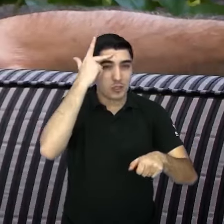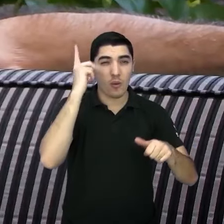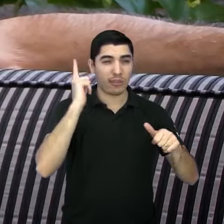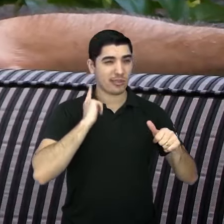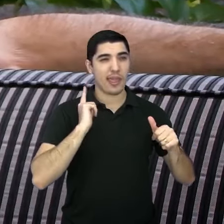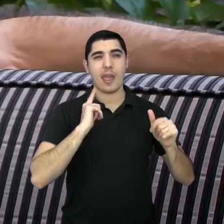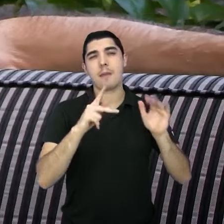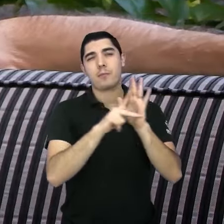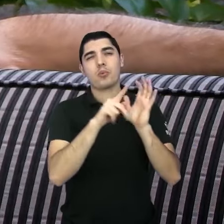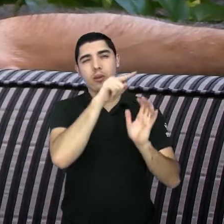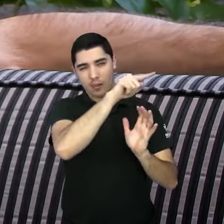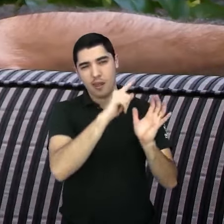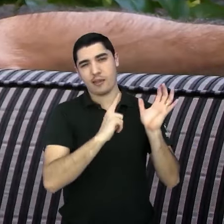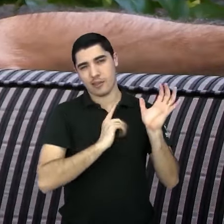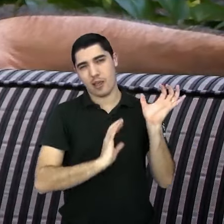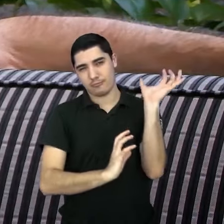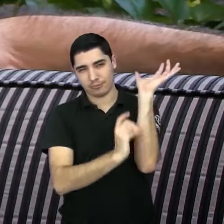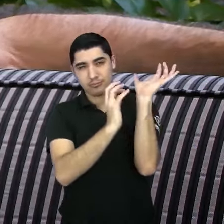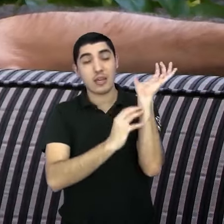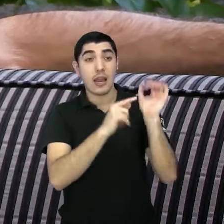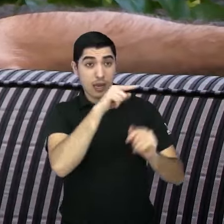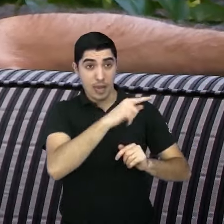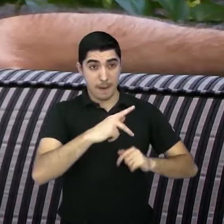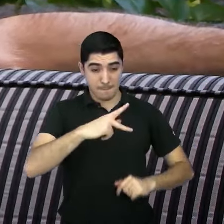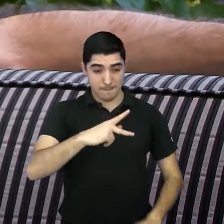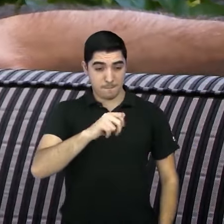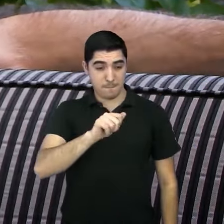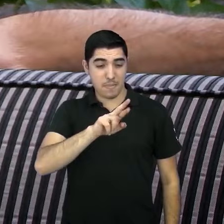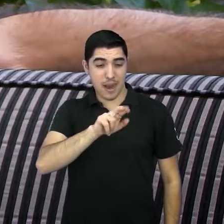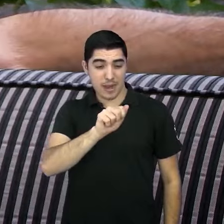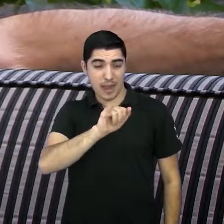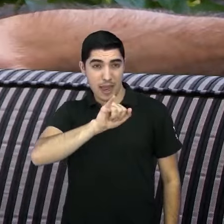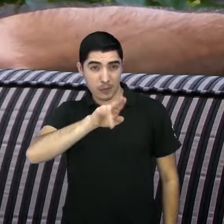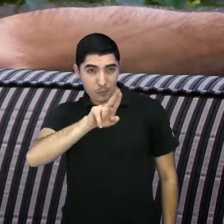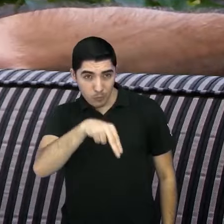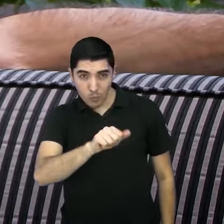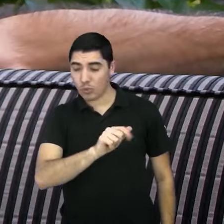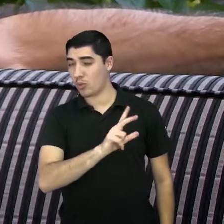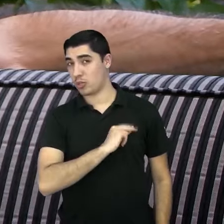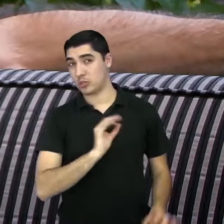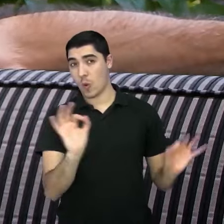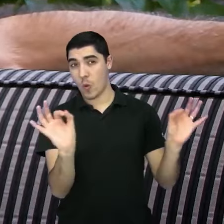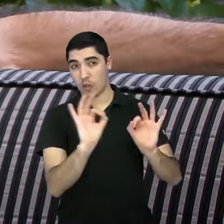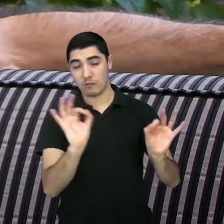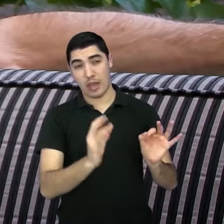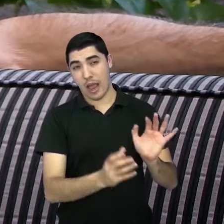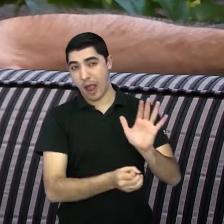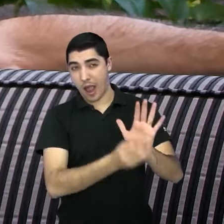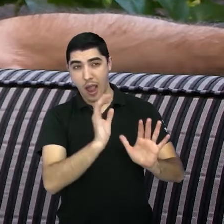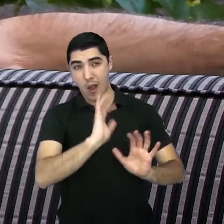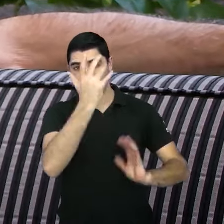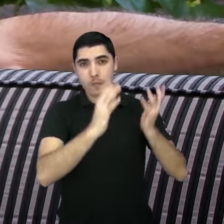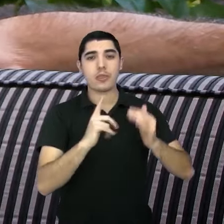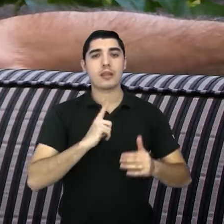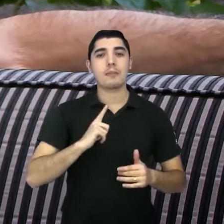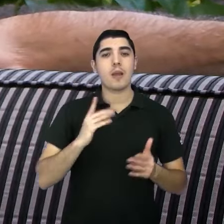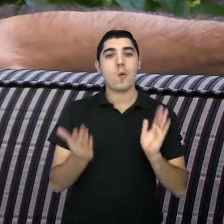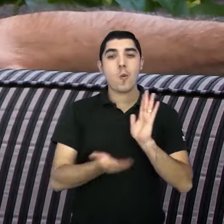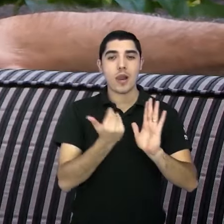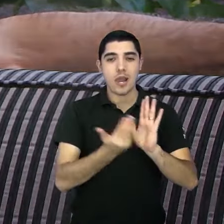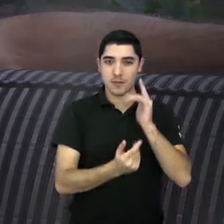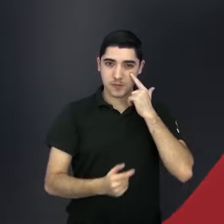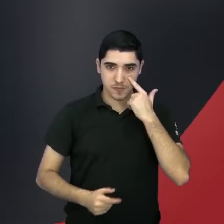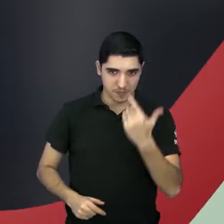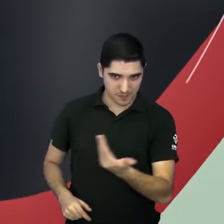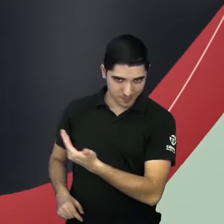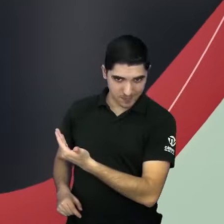tinha inúmeras pensões ali na Pareibuna, horríveis pensões, sabe? E aqui em São José, o Victor Schuster fala no livro